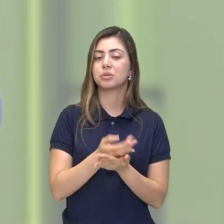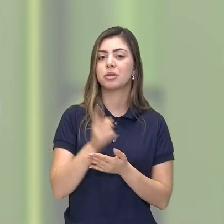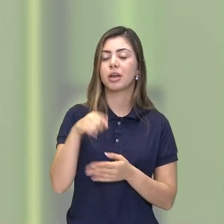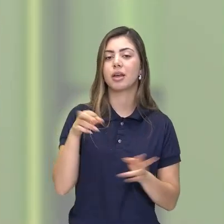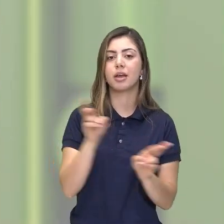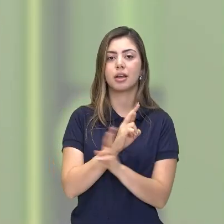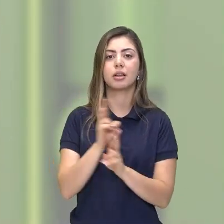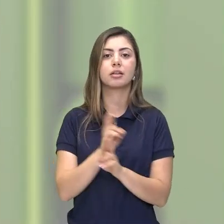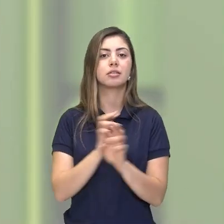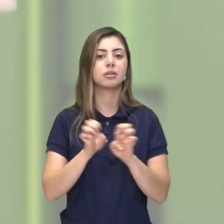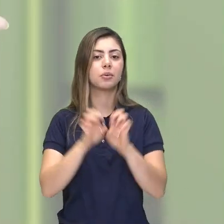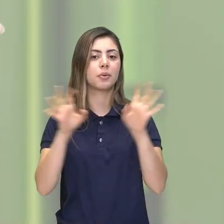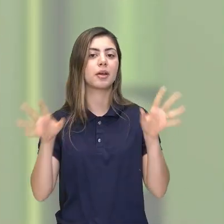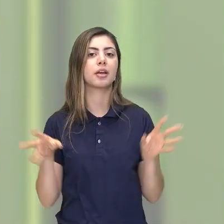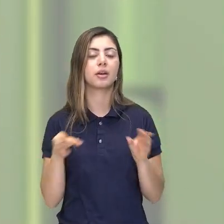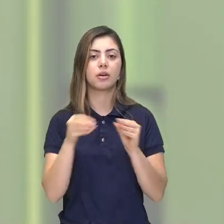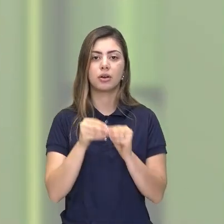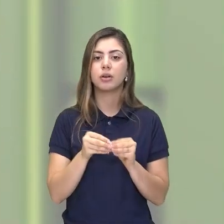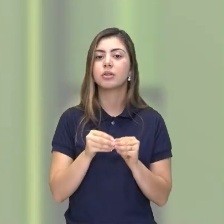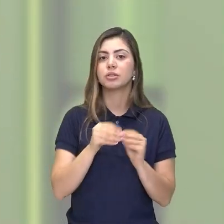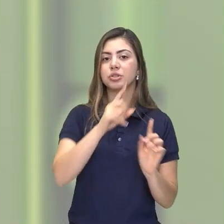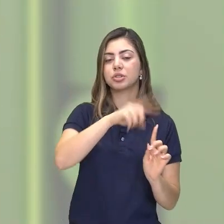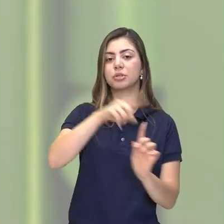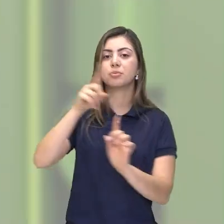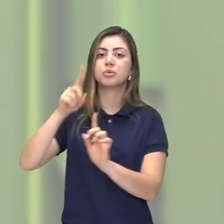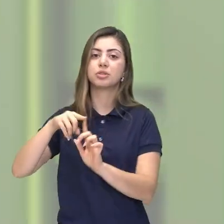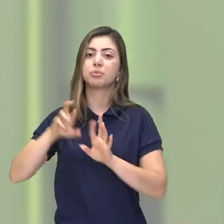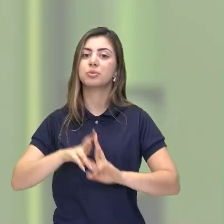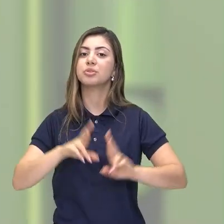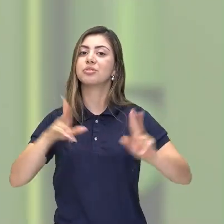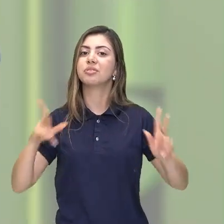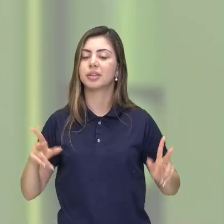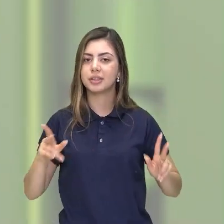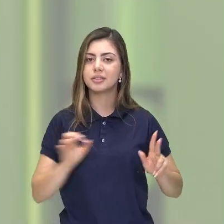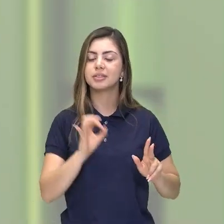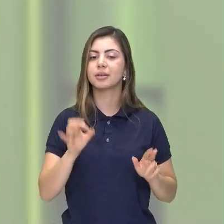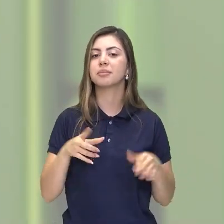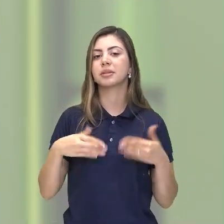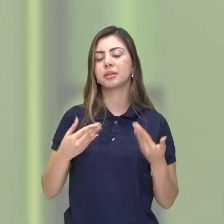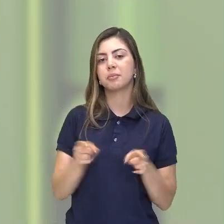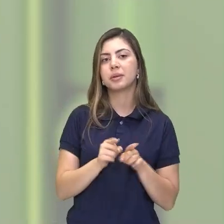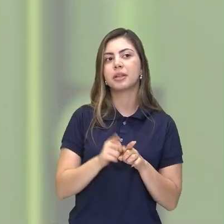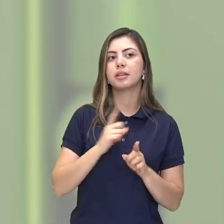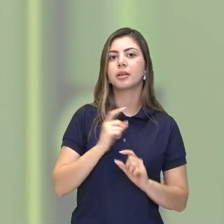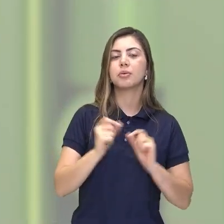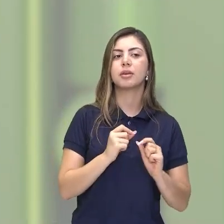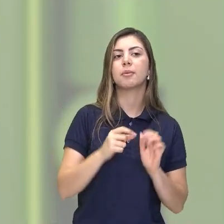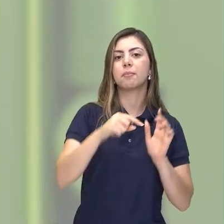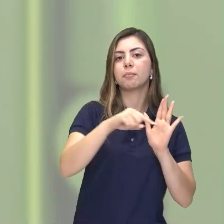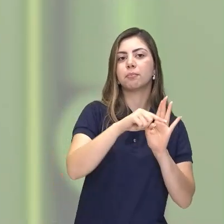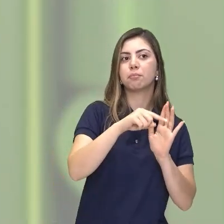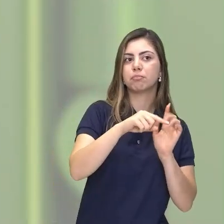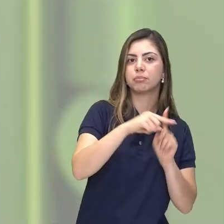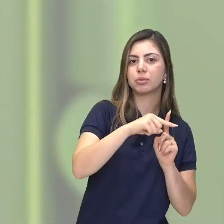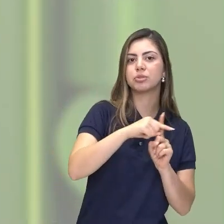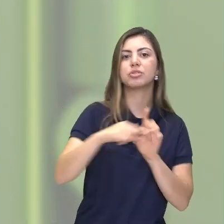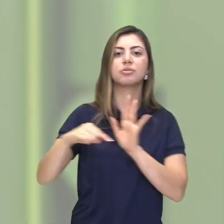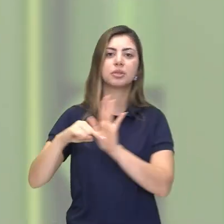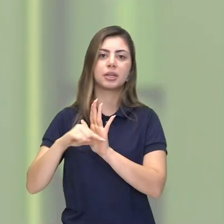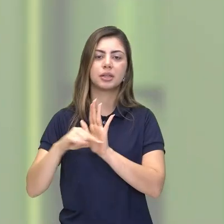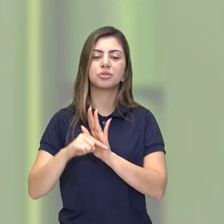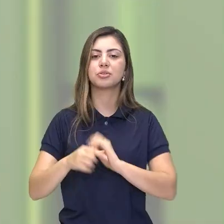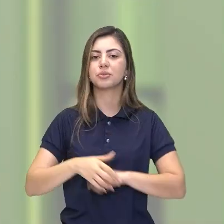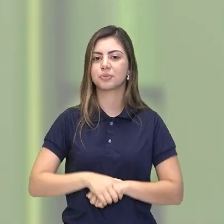relações ecológicas que são interespecíficas, espécies diferentes, e vimos que existem tanto as harmônicas quanto as